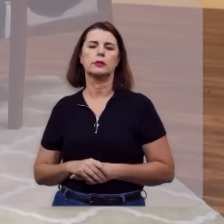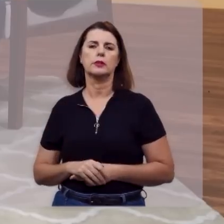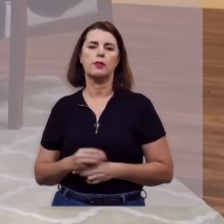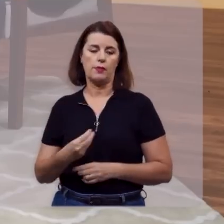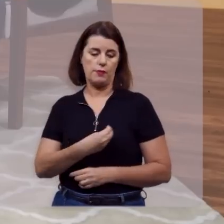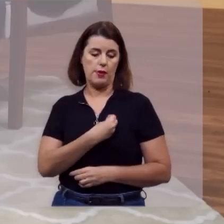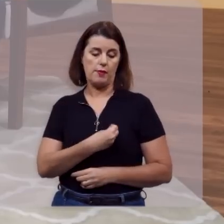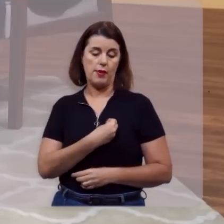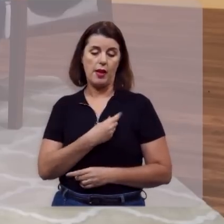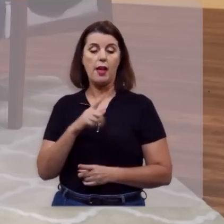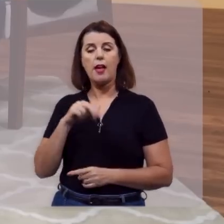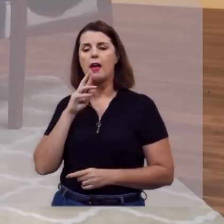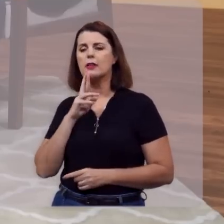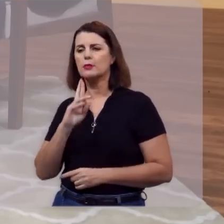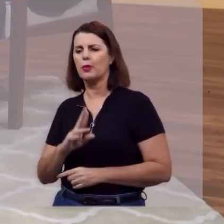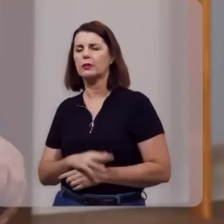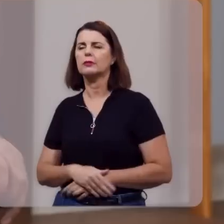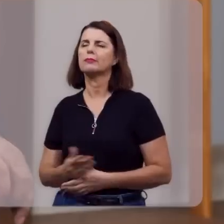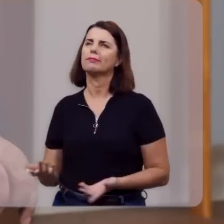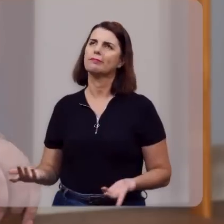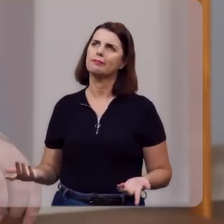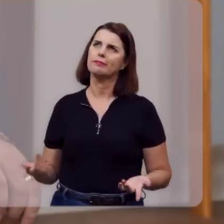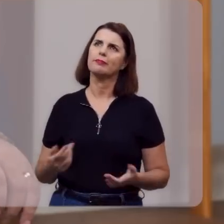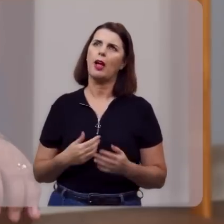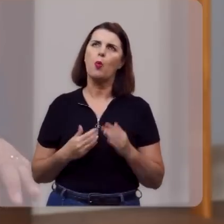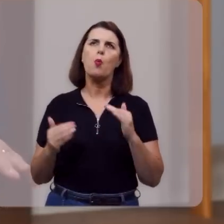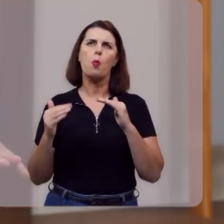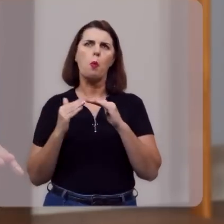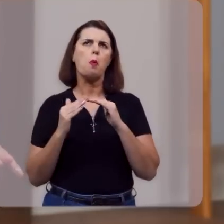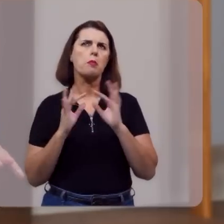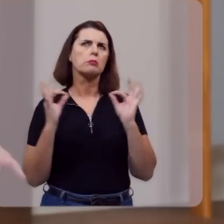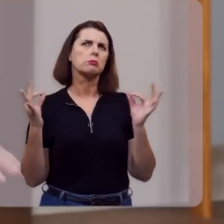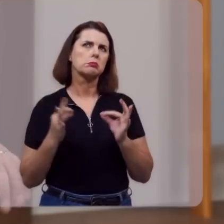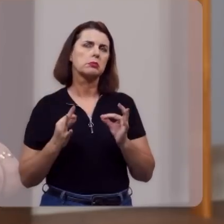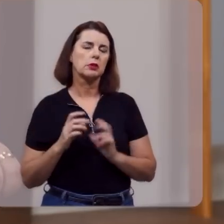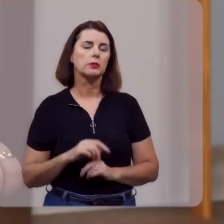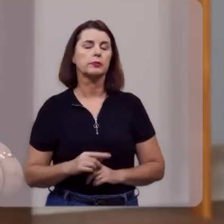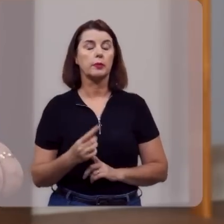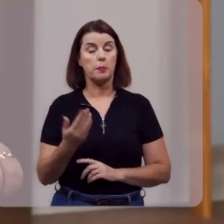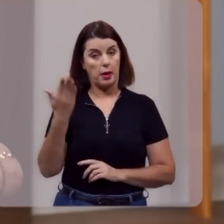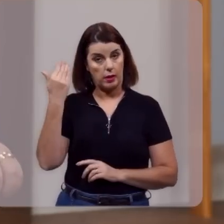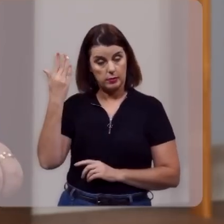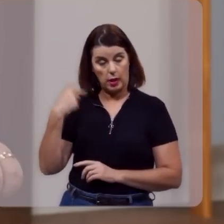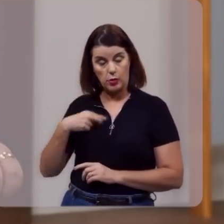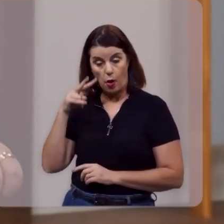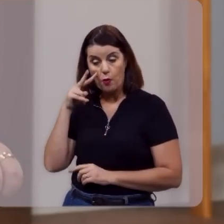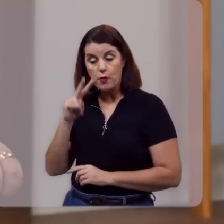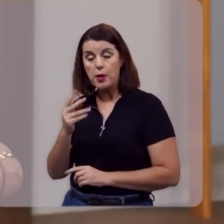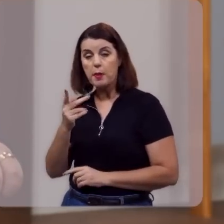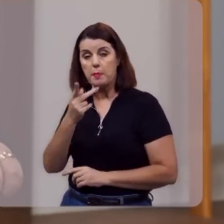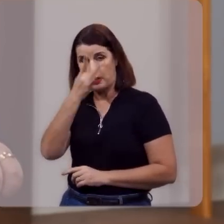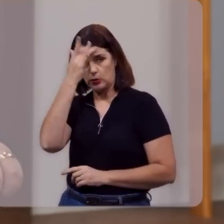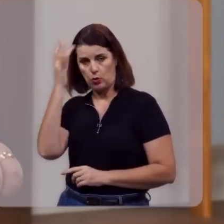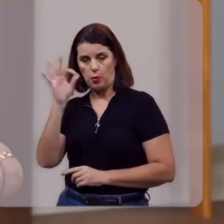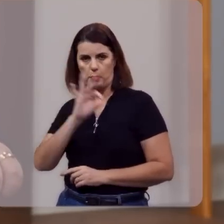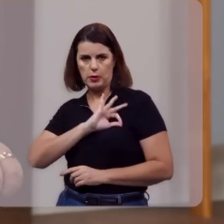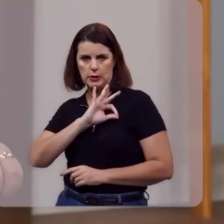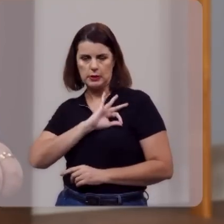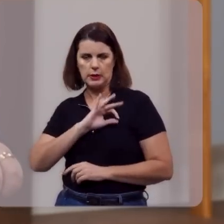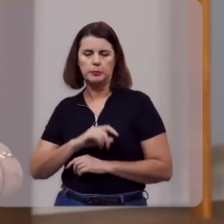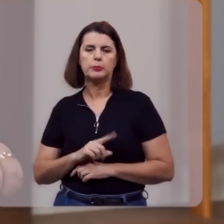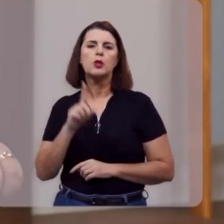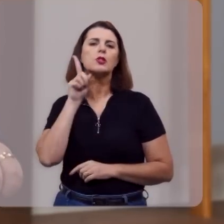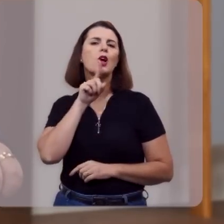duas coisas, viver e responder. É excelente essa conjugação. Certa feita, pastor Rodrigo, eu ouvi de um policial nos